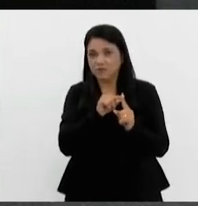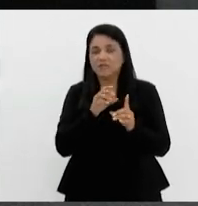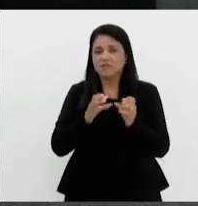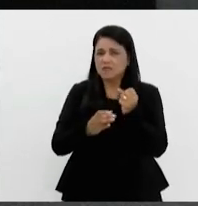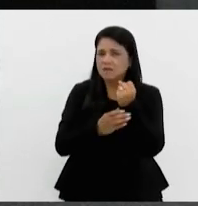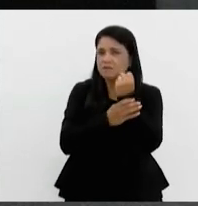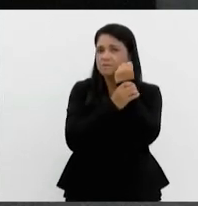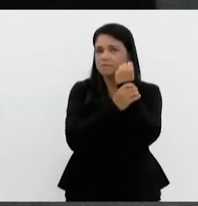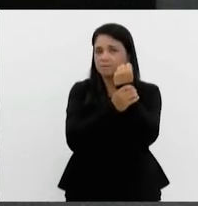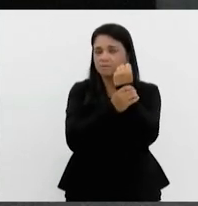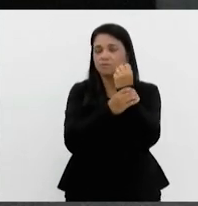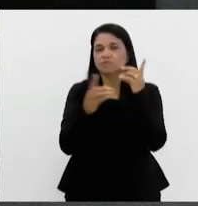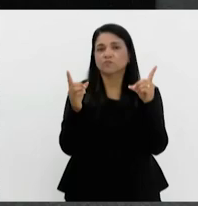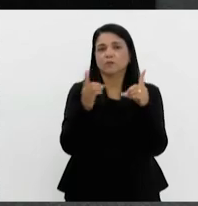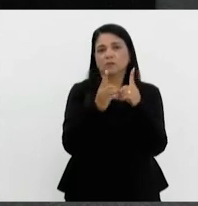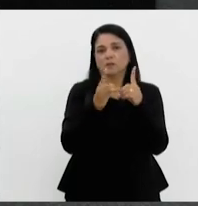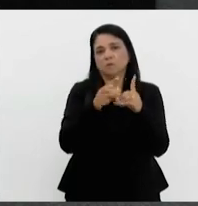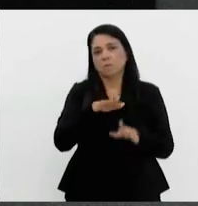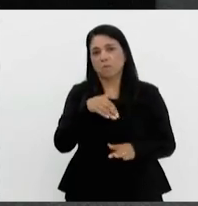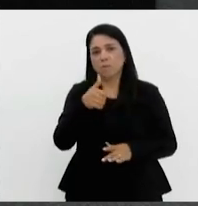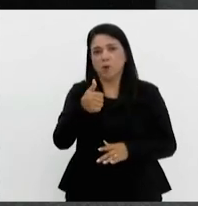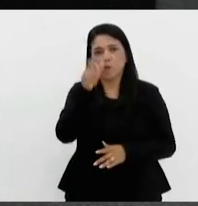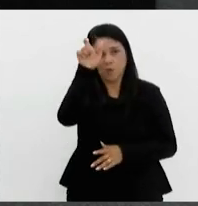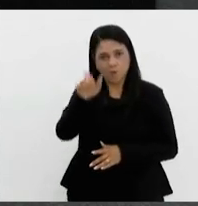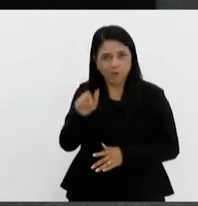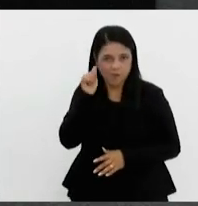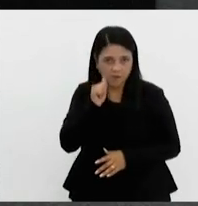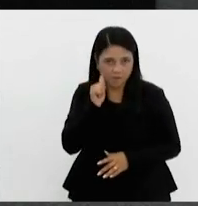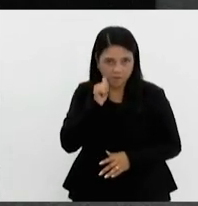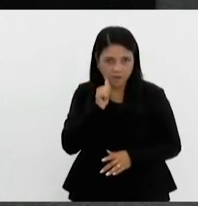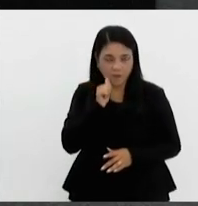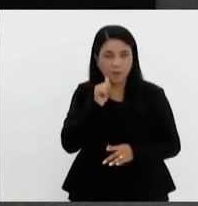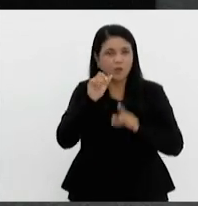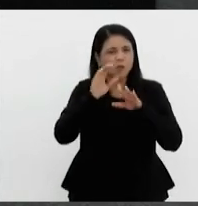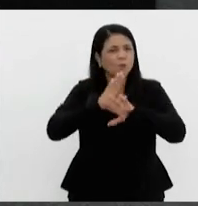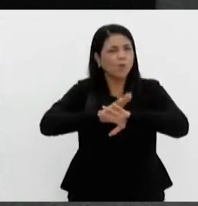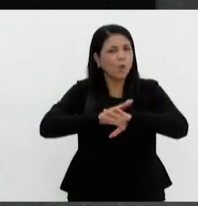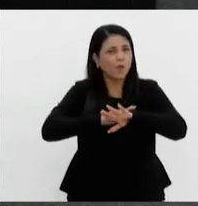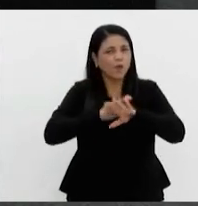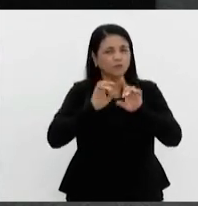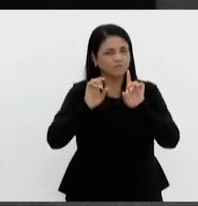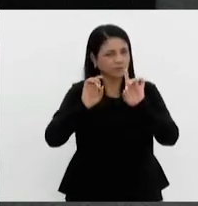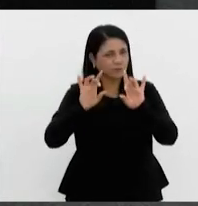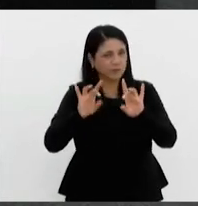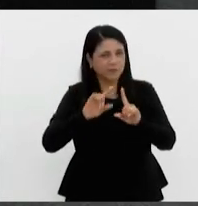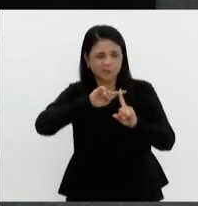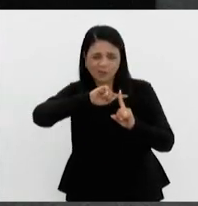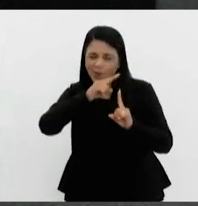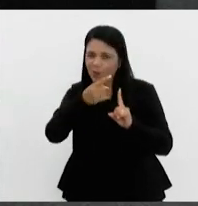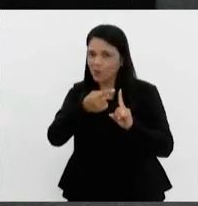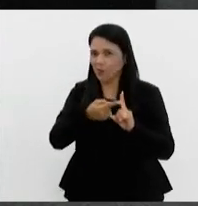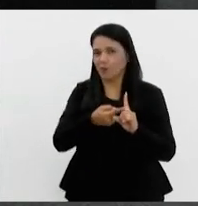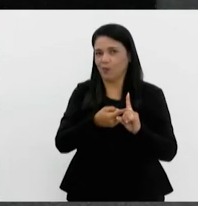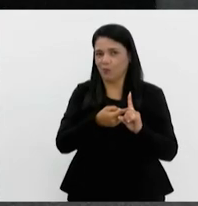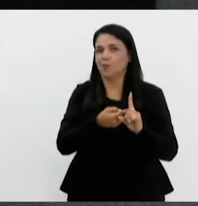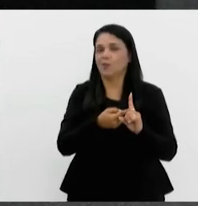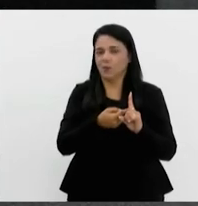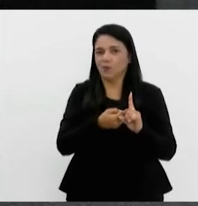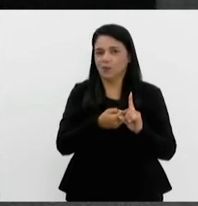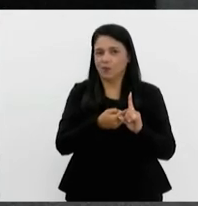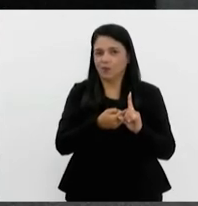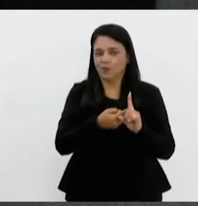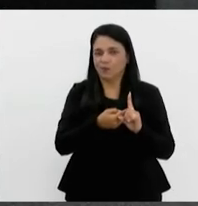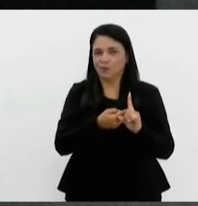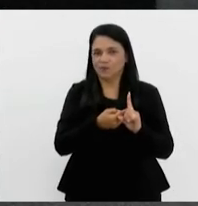o melhor atendimento às mulheres nesse momento tão especial, nesse momento tão sublime, que é o momento